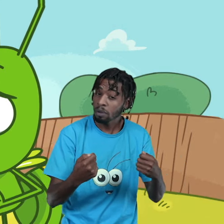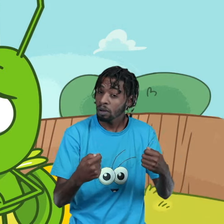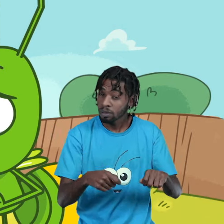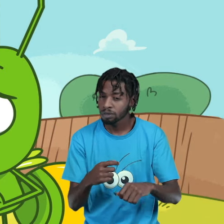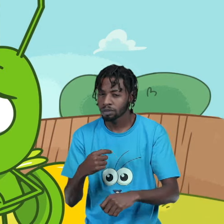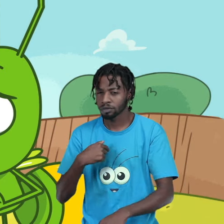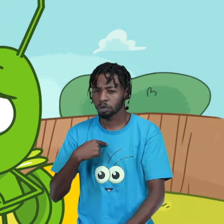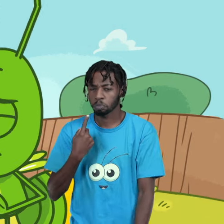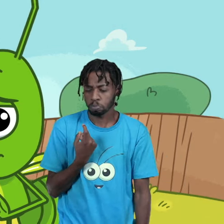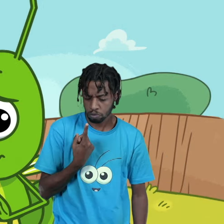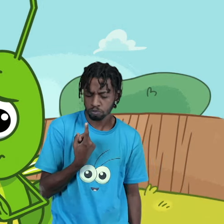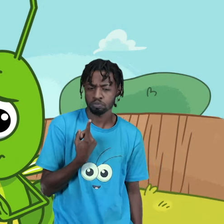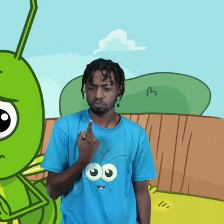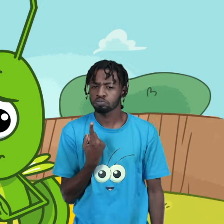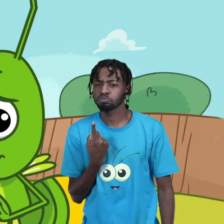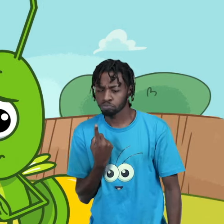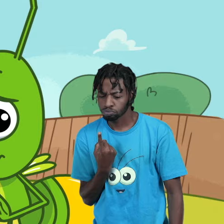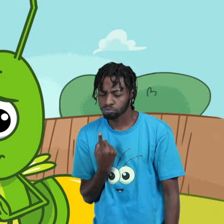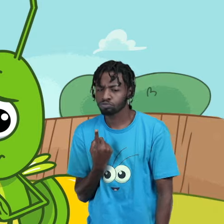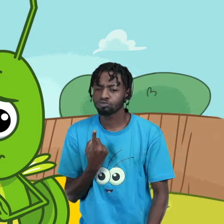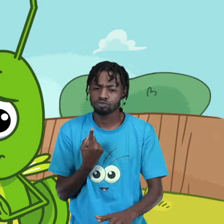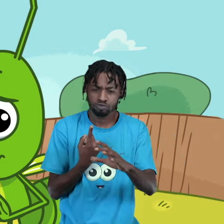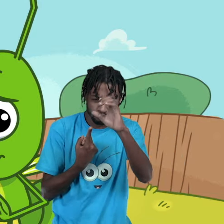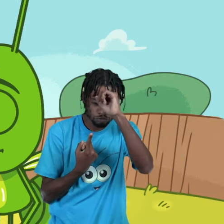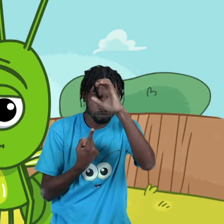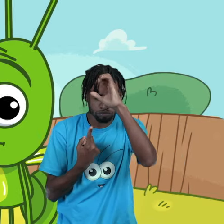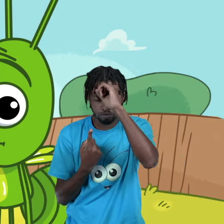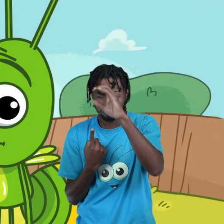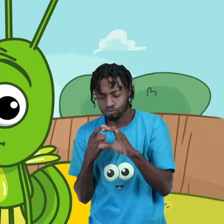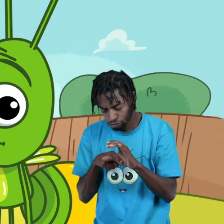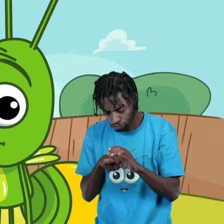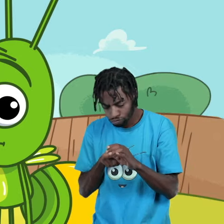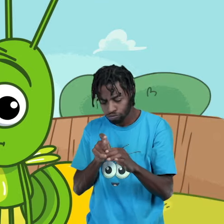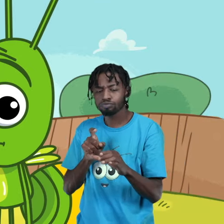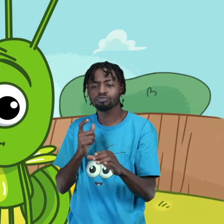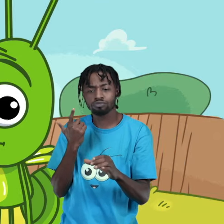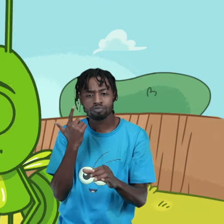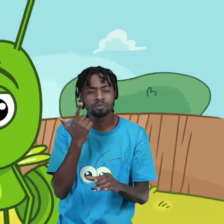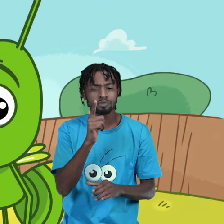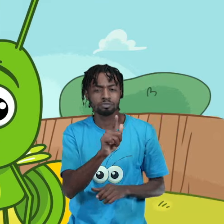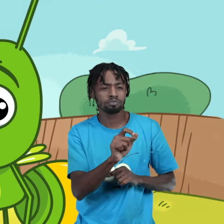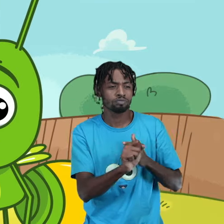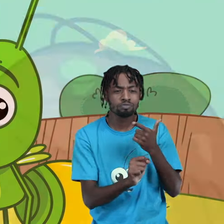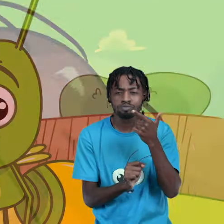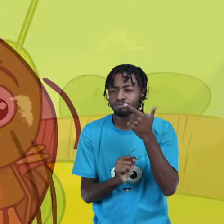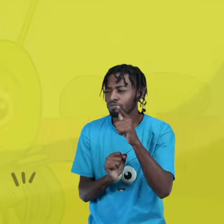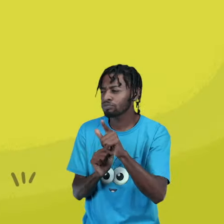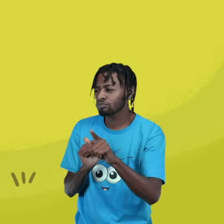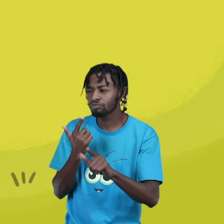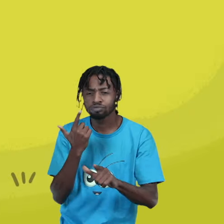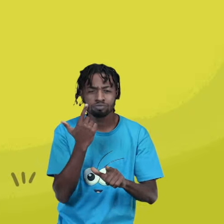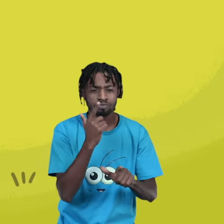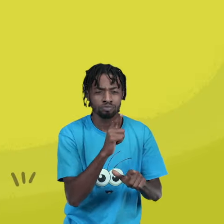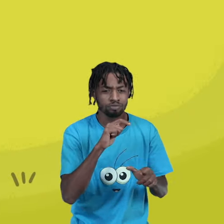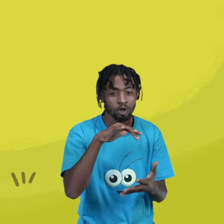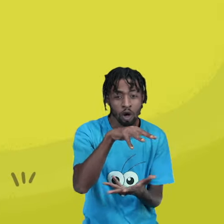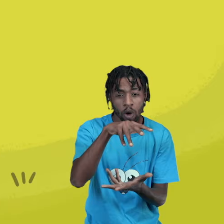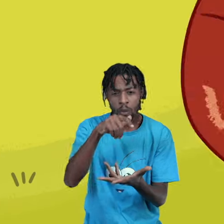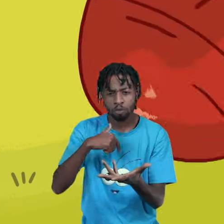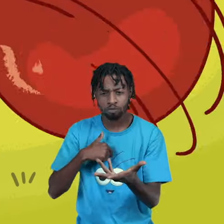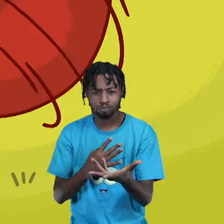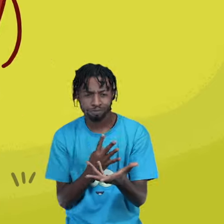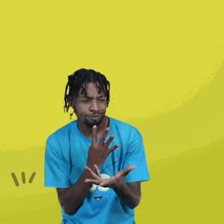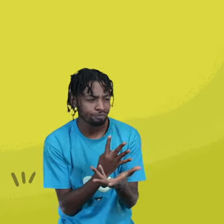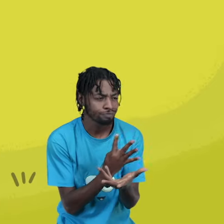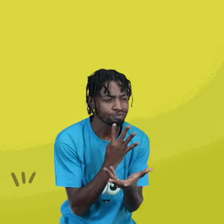preciso andar sozinho A independência conquistar Pra escolar nosso